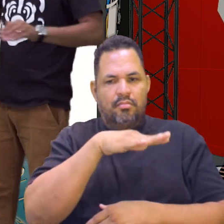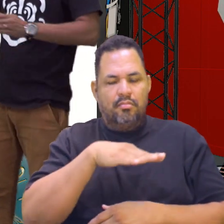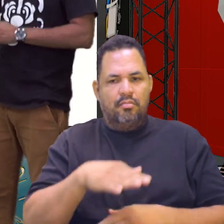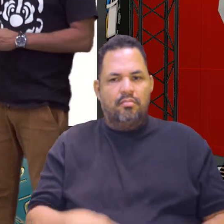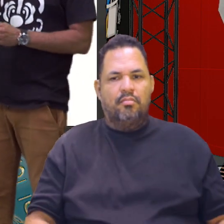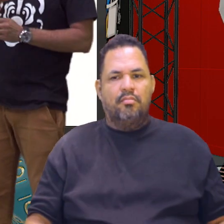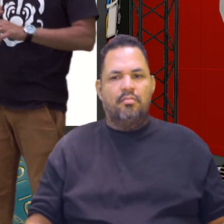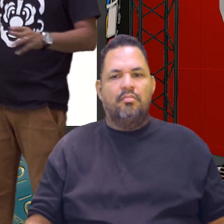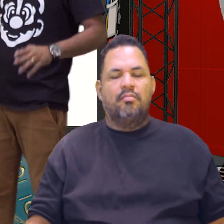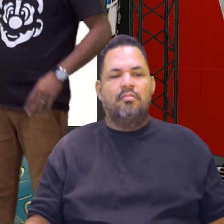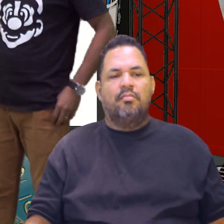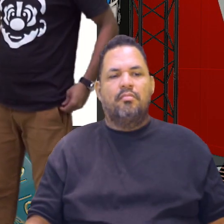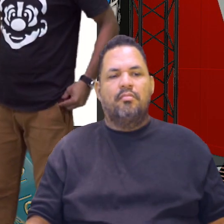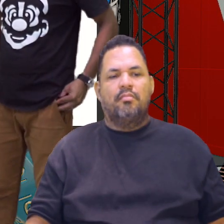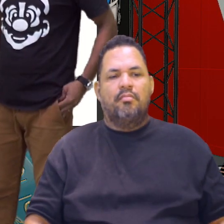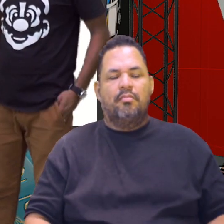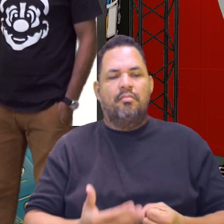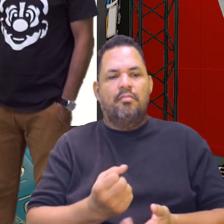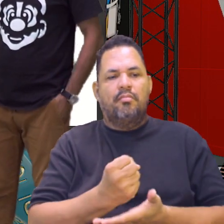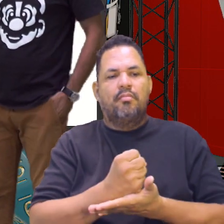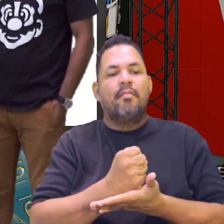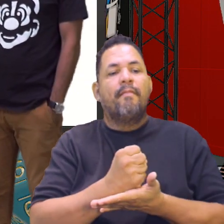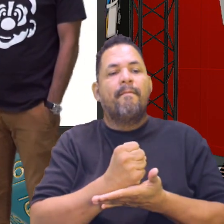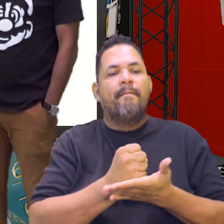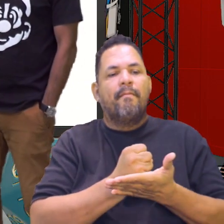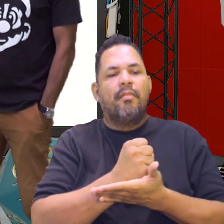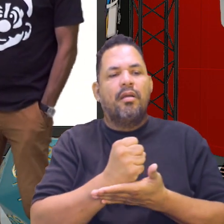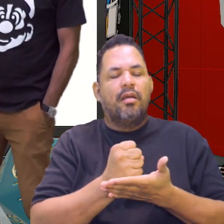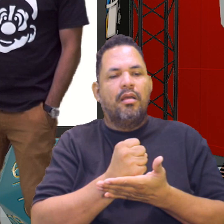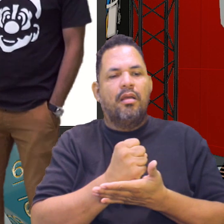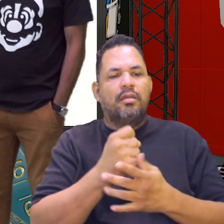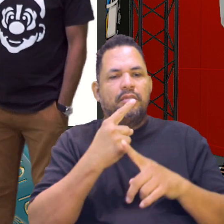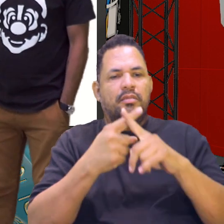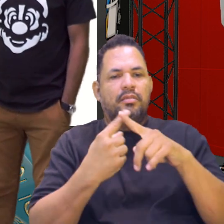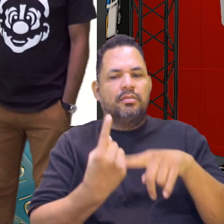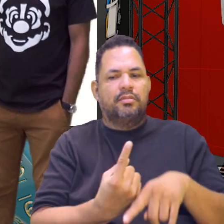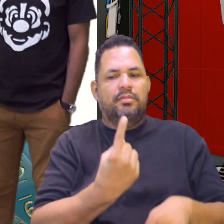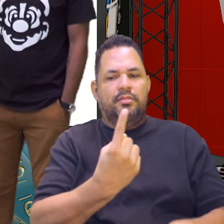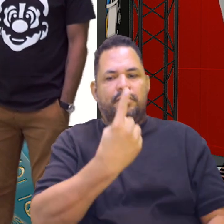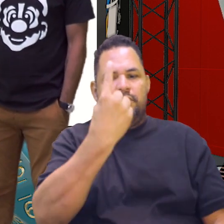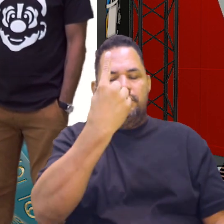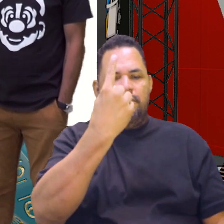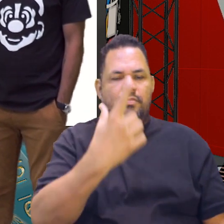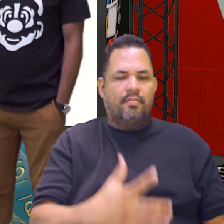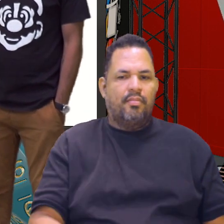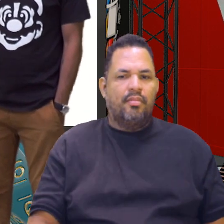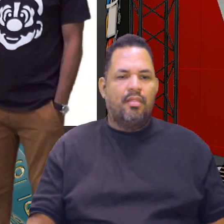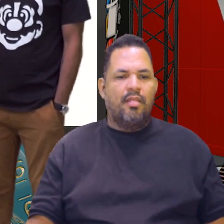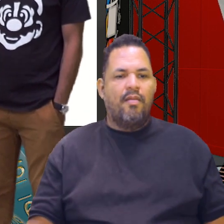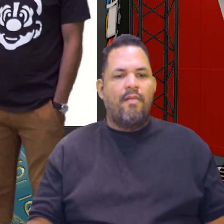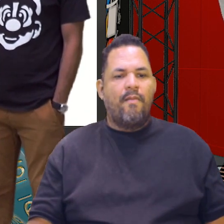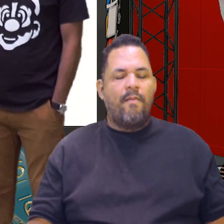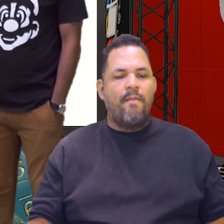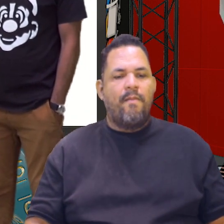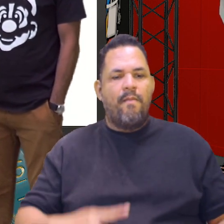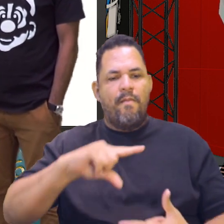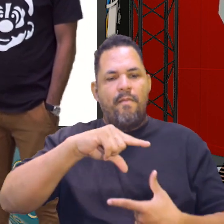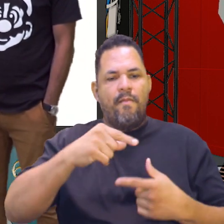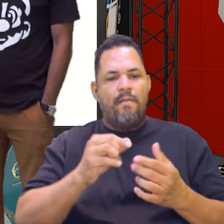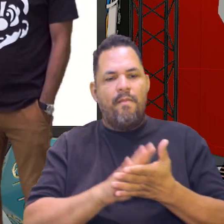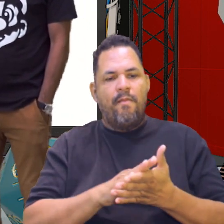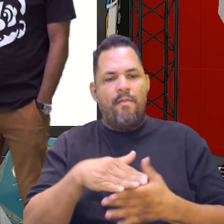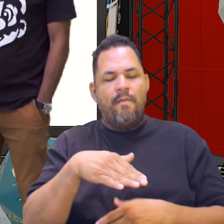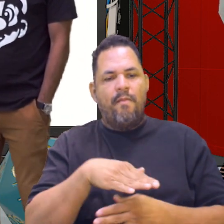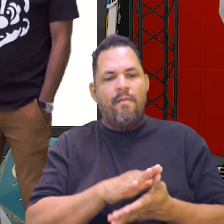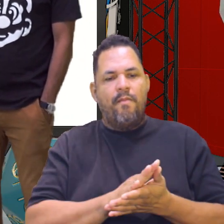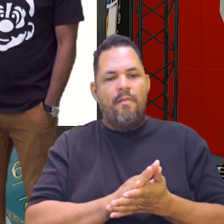Já, base vezes altura. É verdade. Sim, a gente já estudou isso, sem dúvida alguma, né? Então, na verdade, na geometria plana,